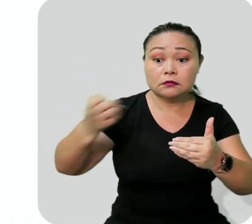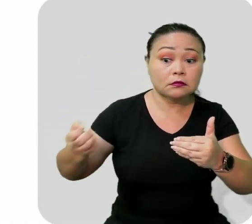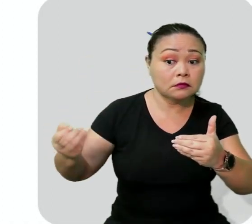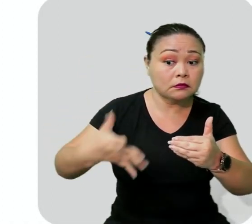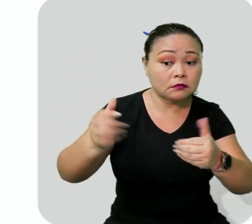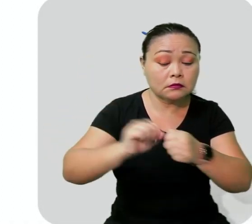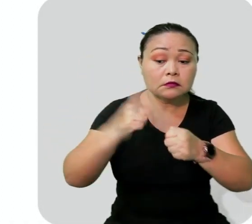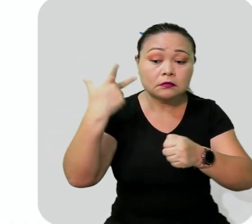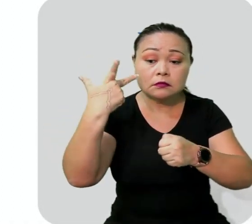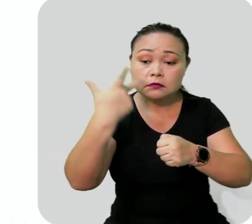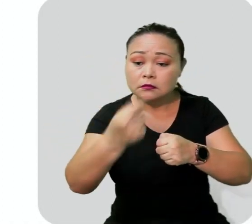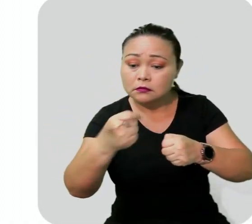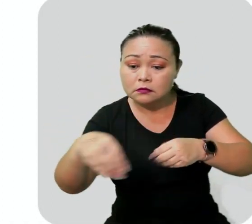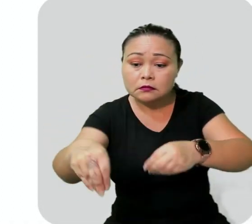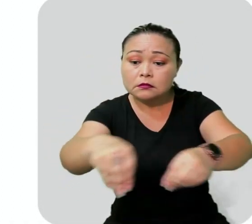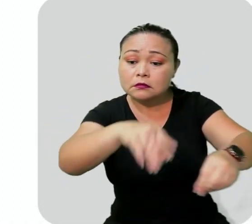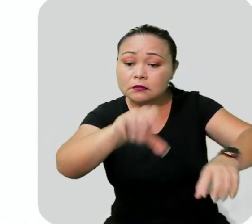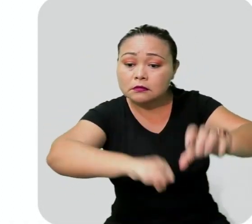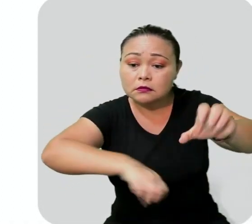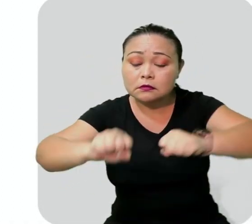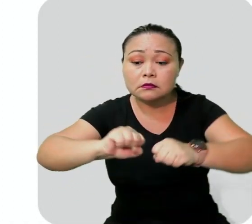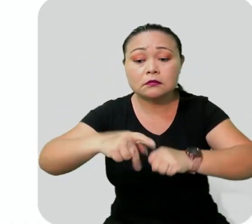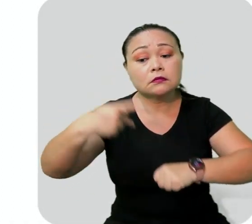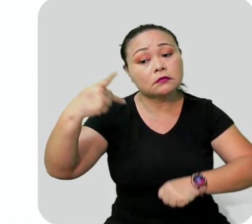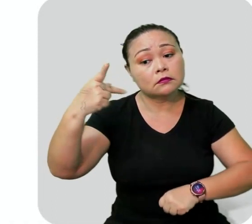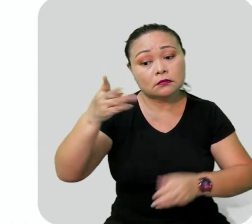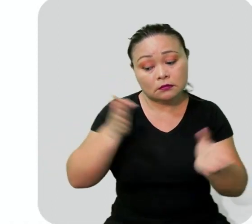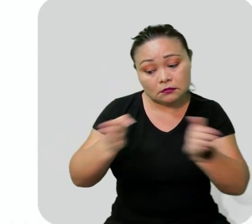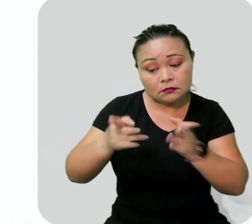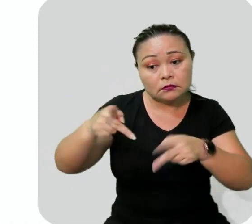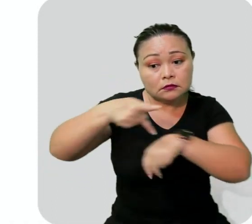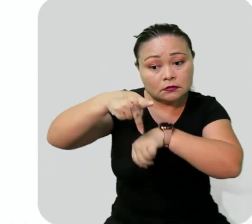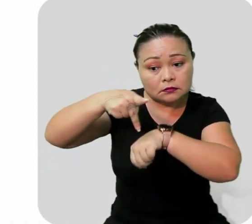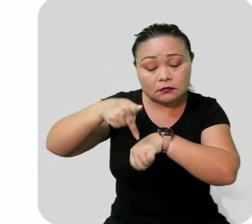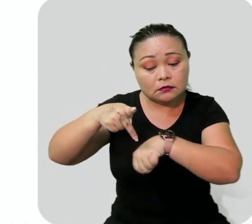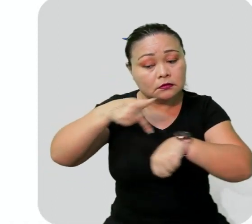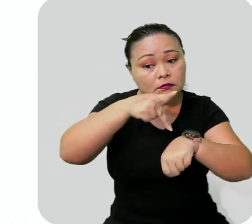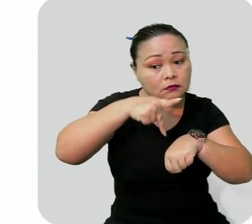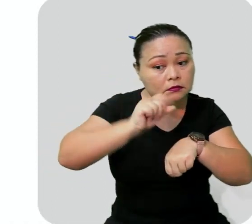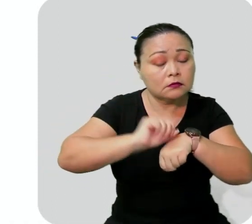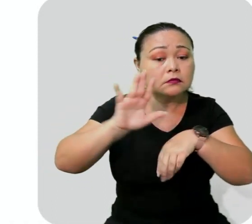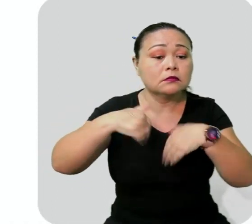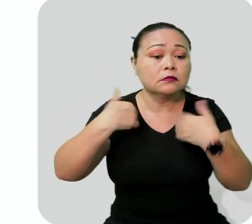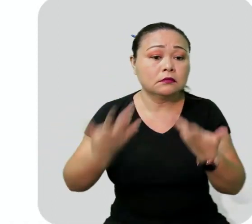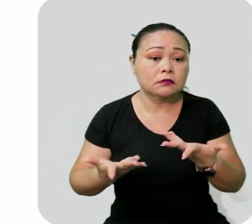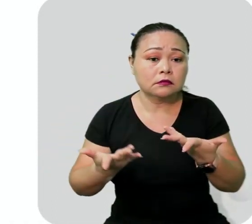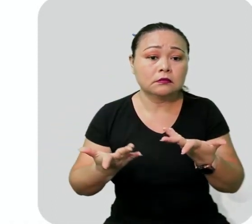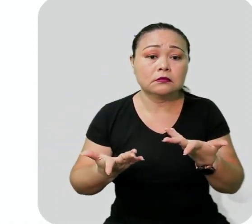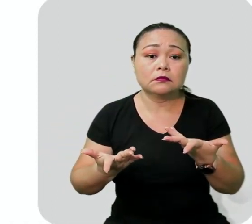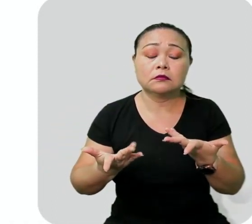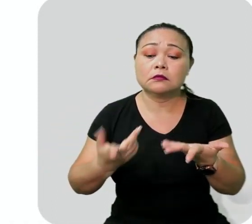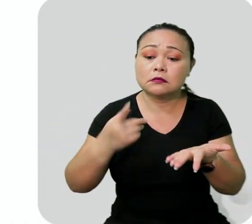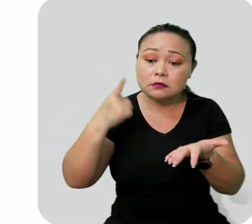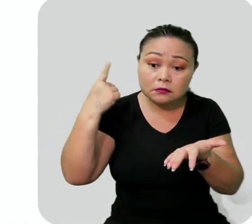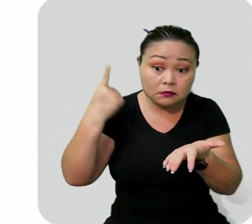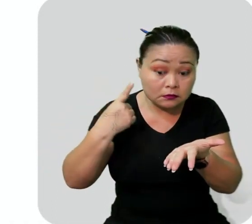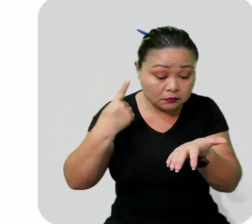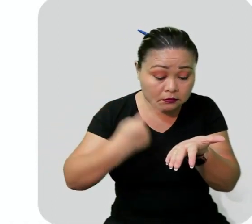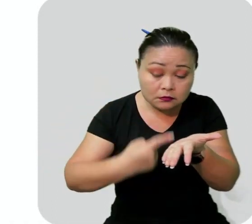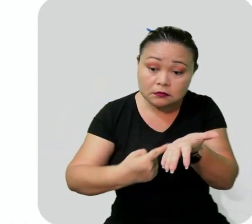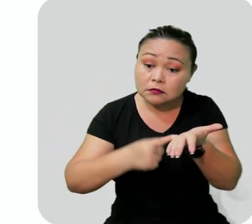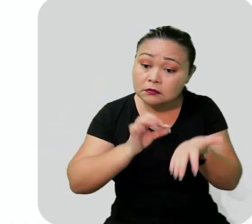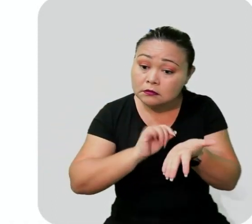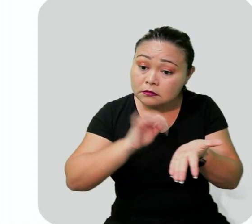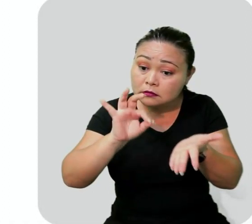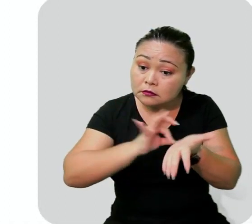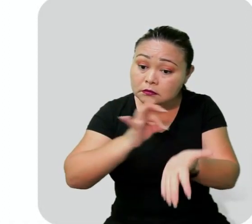novas conquistas entre os dois países. Vejam, foi celebrado, foi